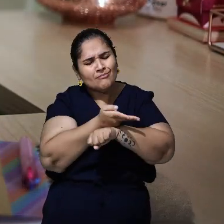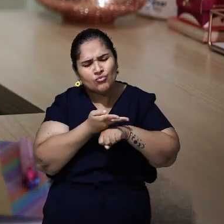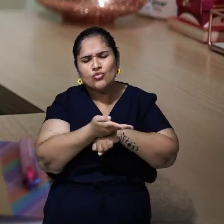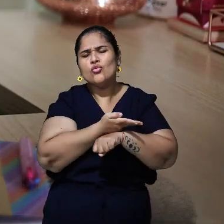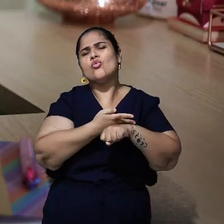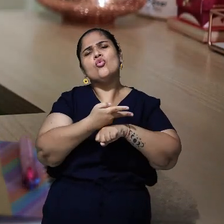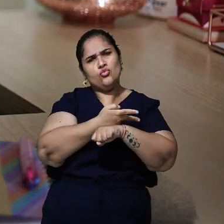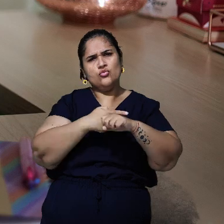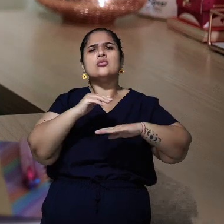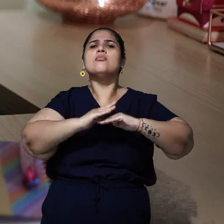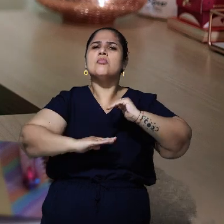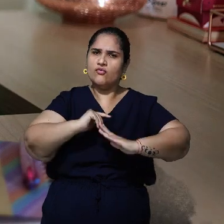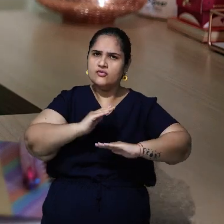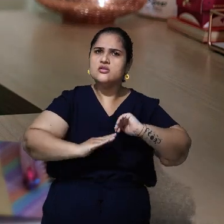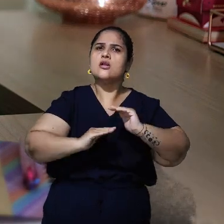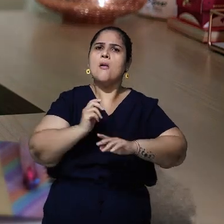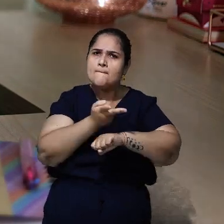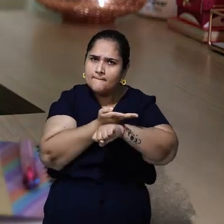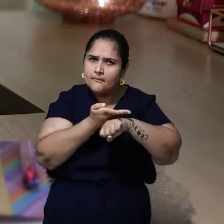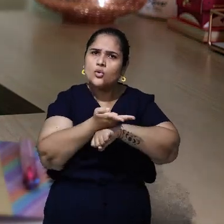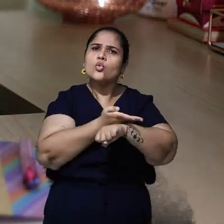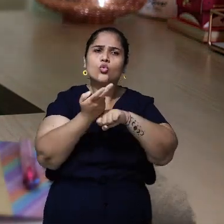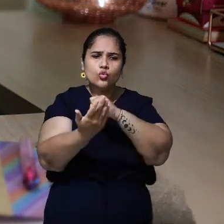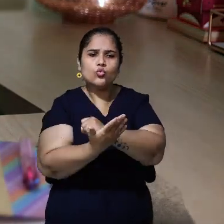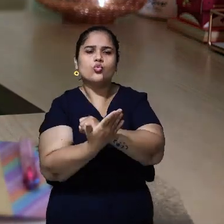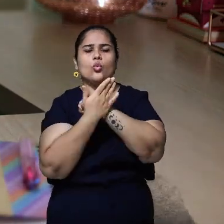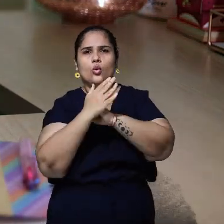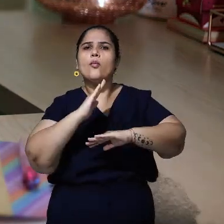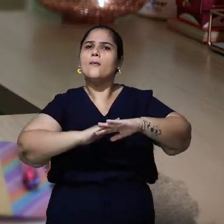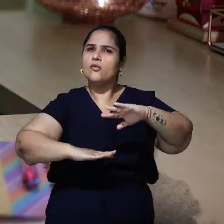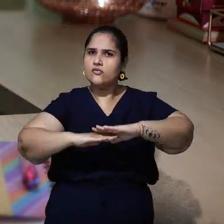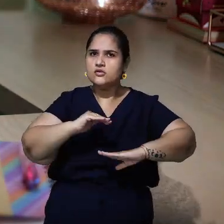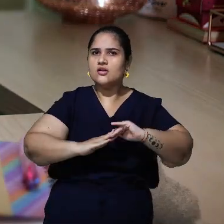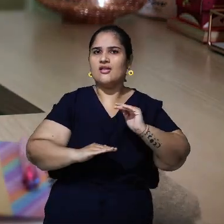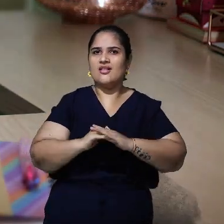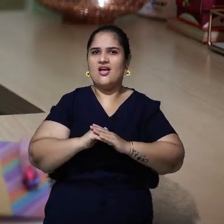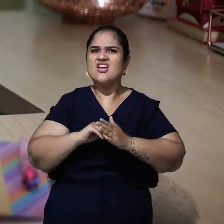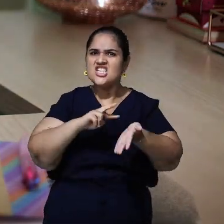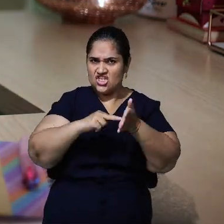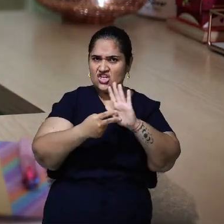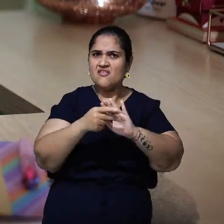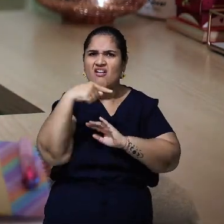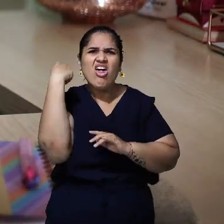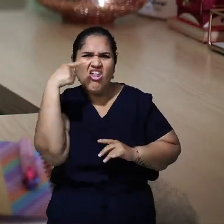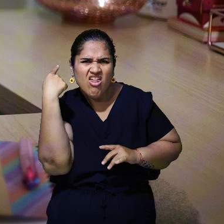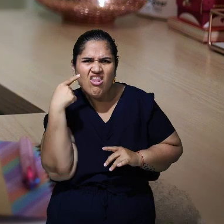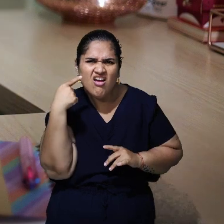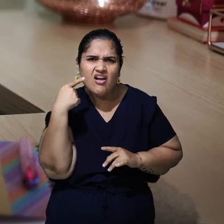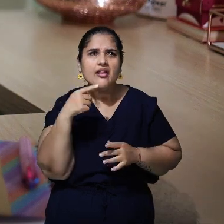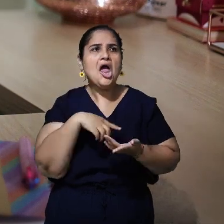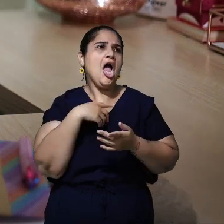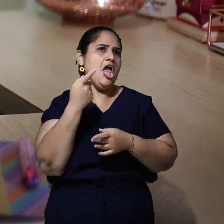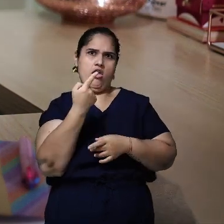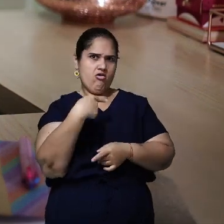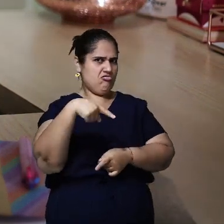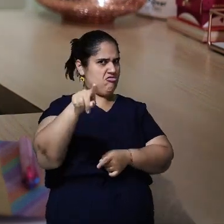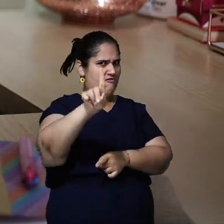profissional. Procurar a ajuda de um profissional não quer dizer que você é doido. Eu